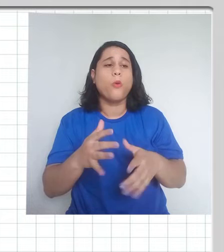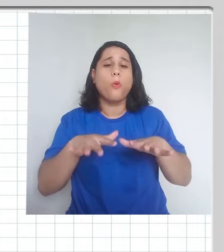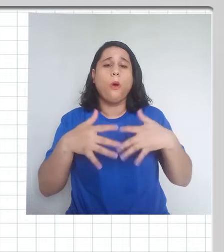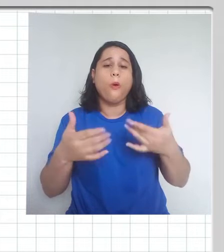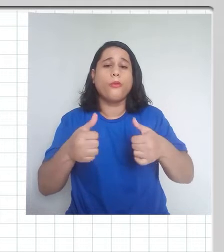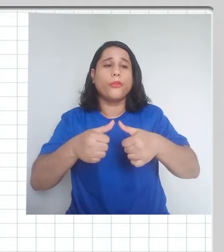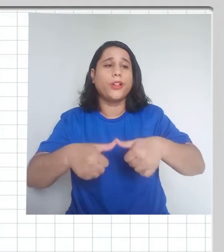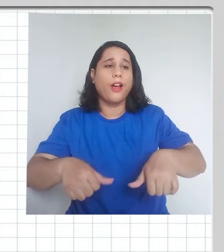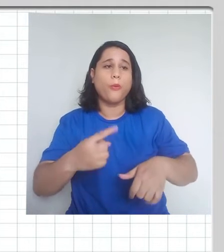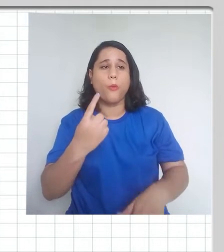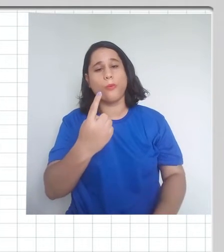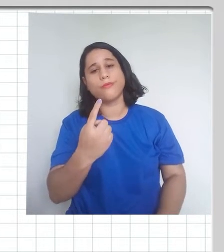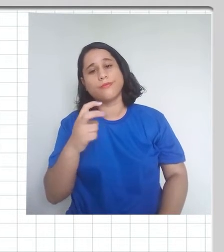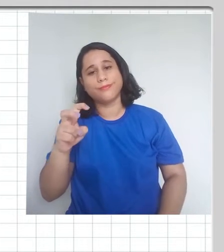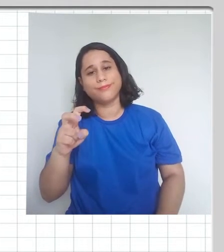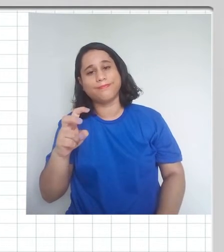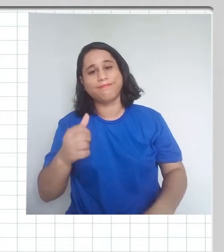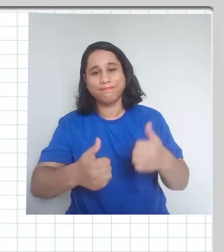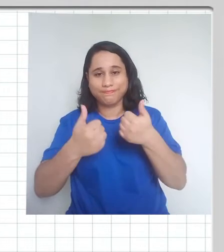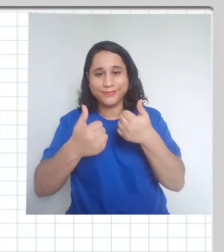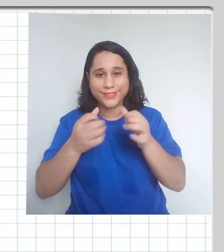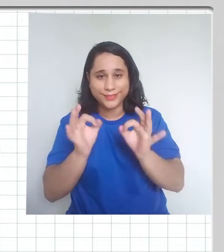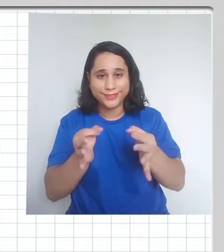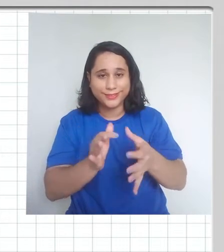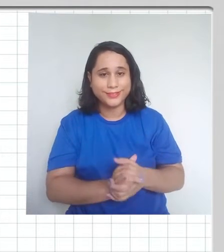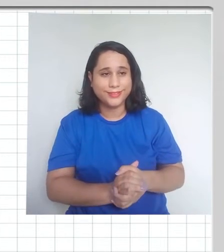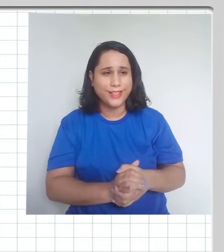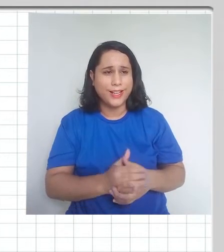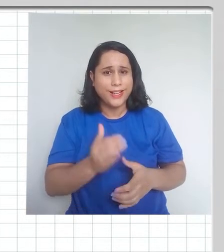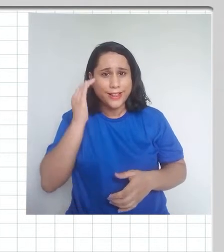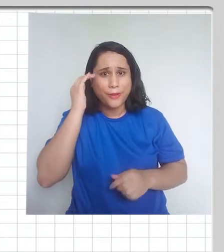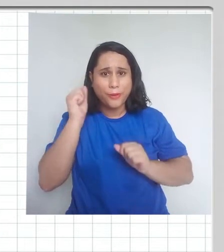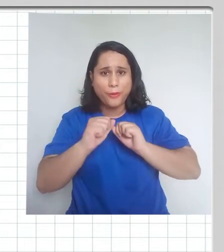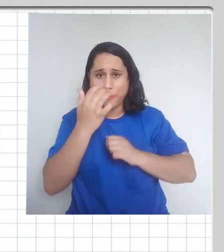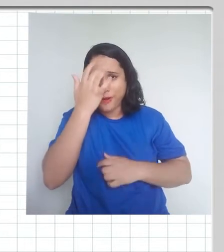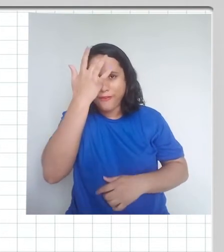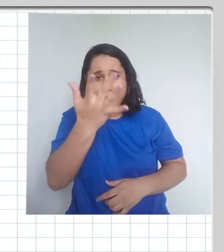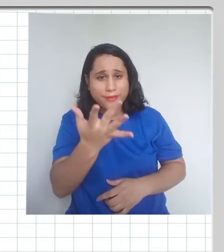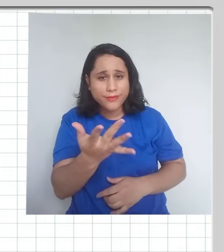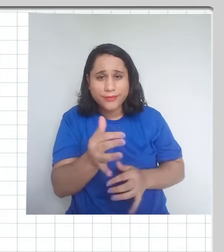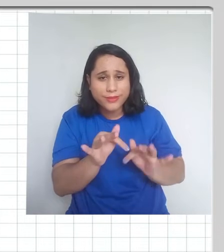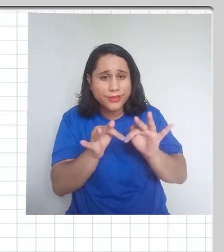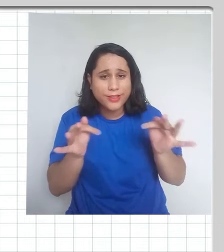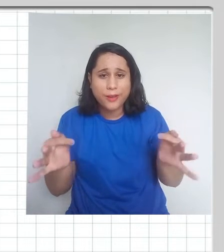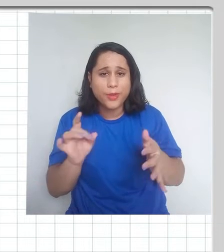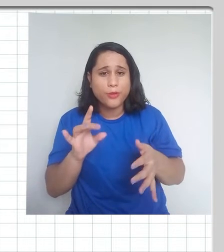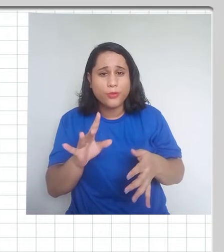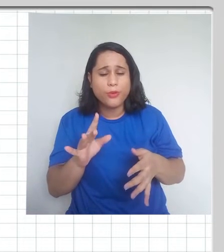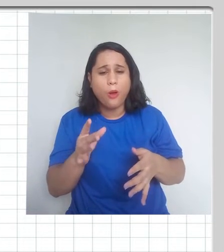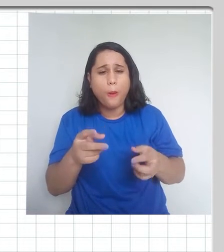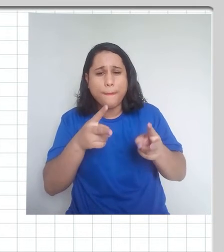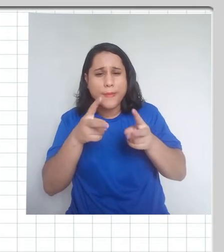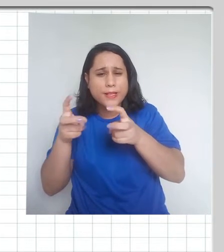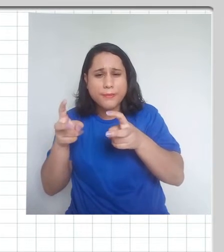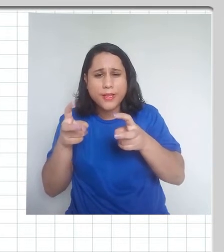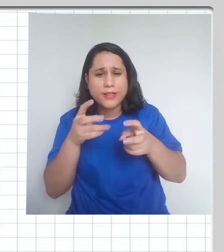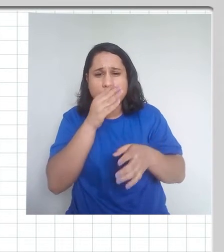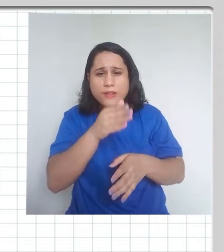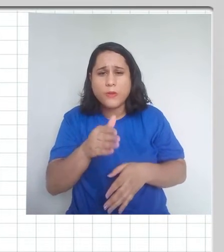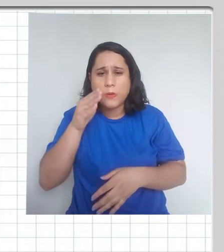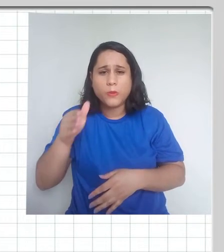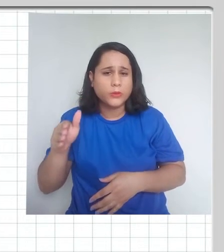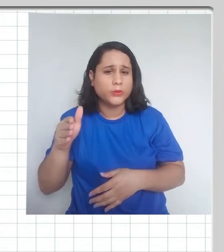o 5. Beleza? Você viu como é fácil? É simples, é só você passar o corte. Cortou